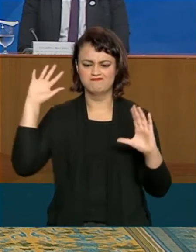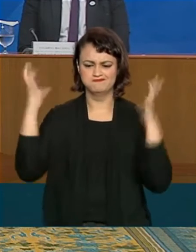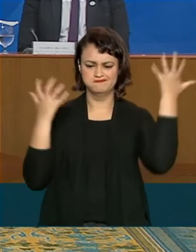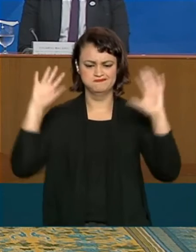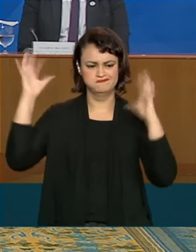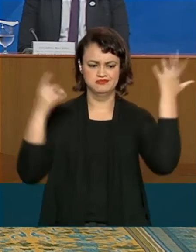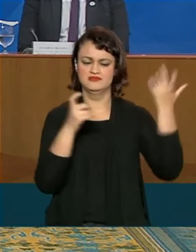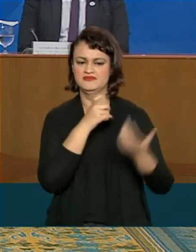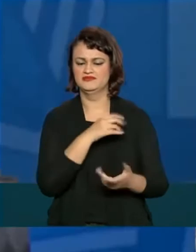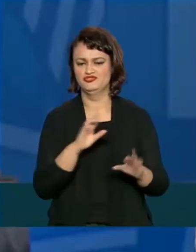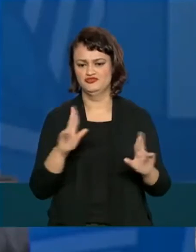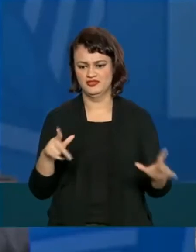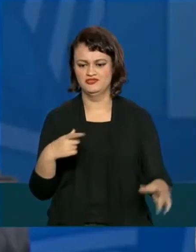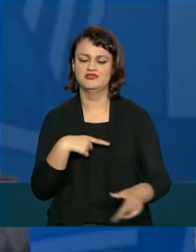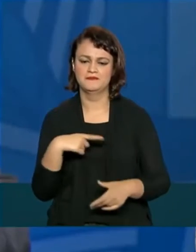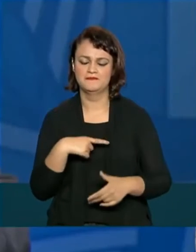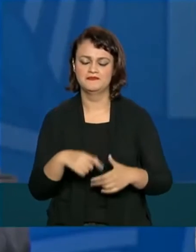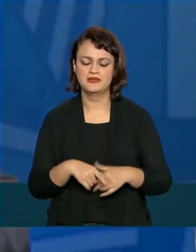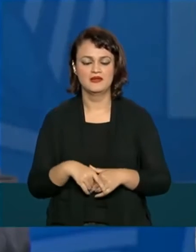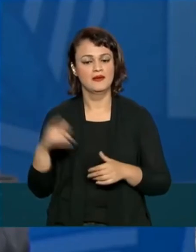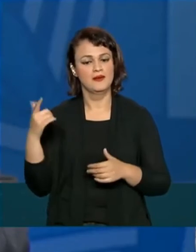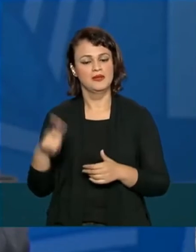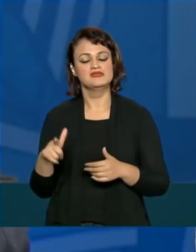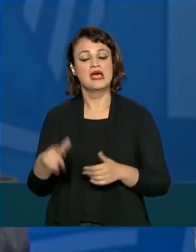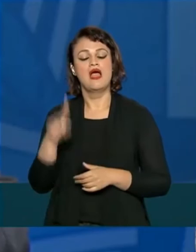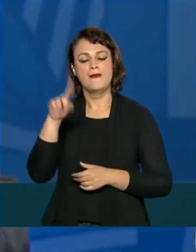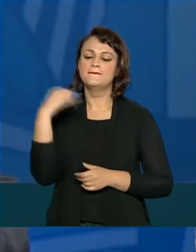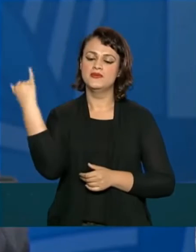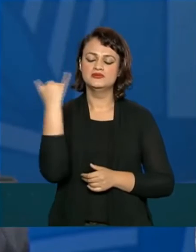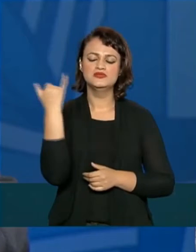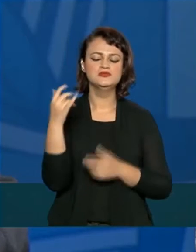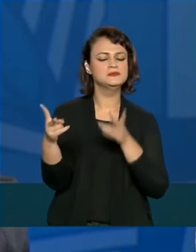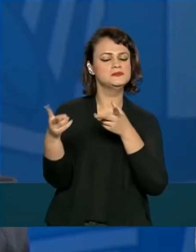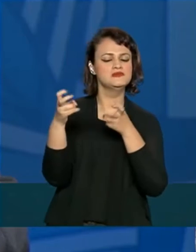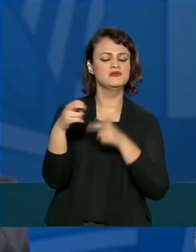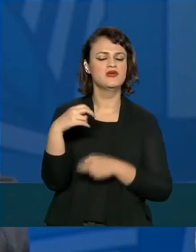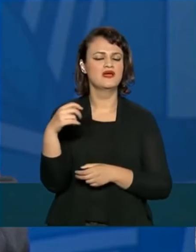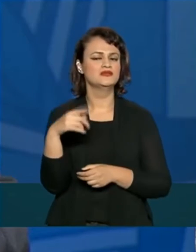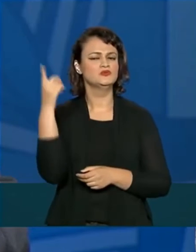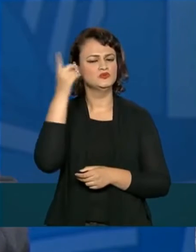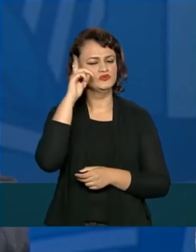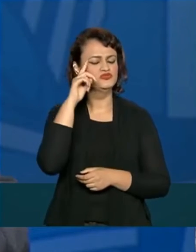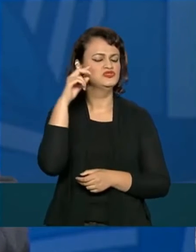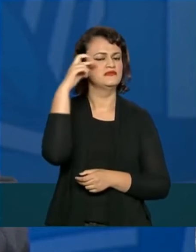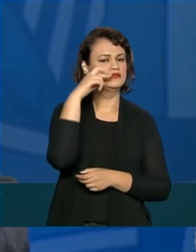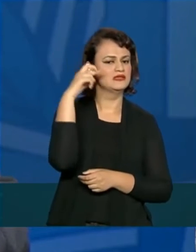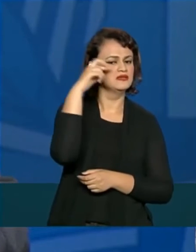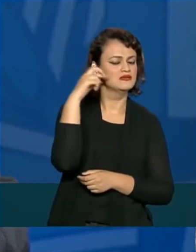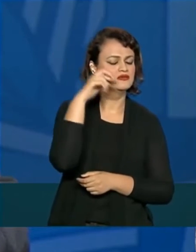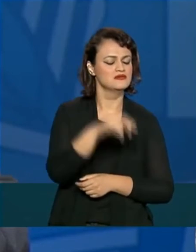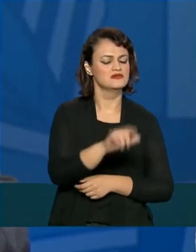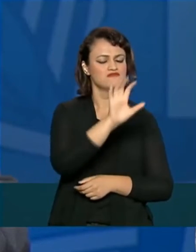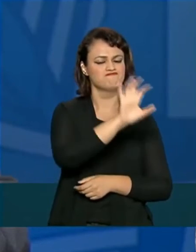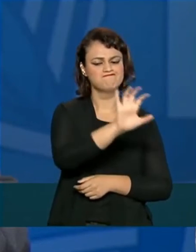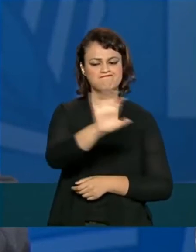país continental. Para isso, é essencial a observação e avaliação periódica no âmbito